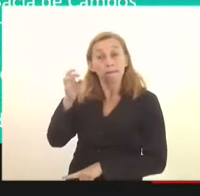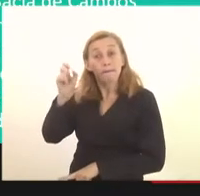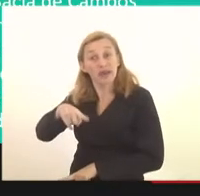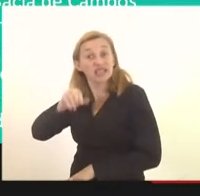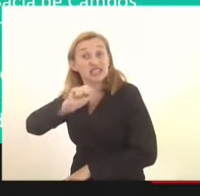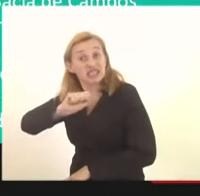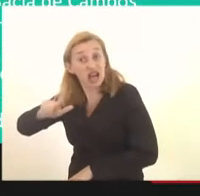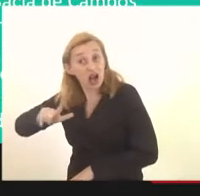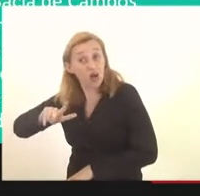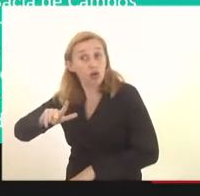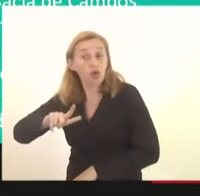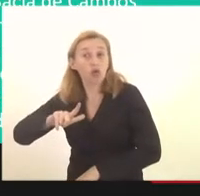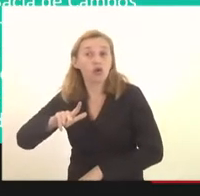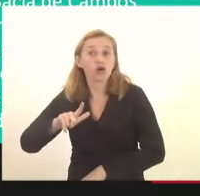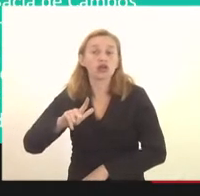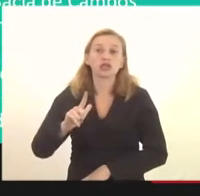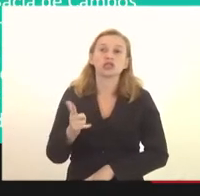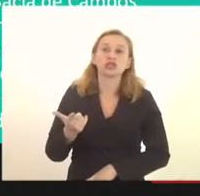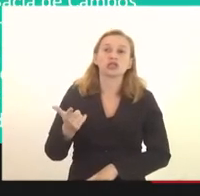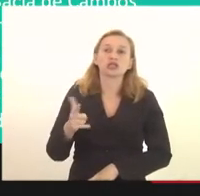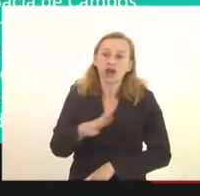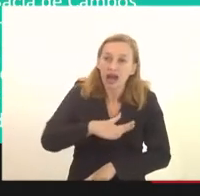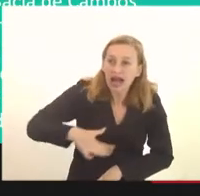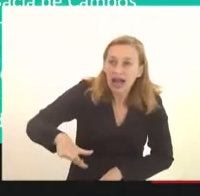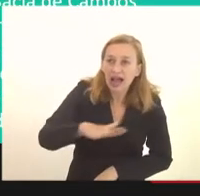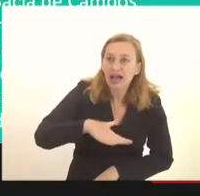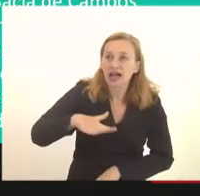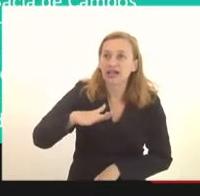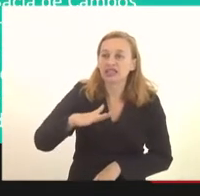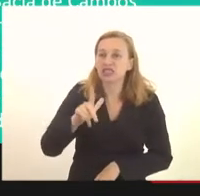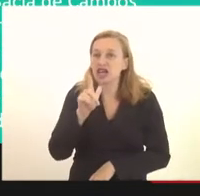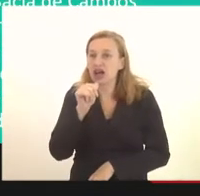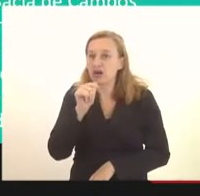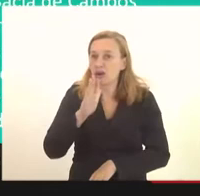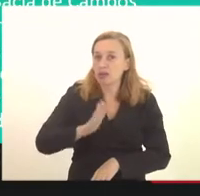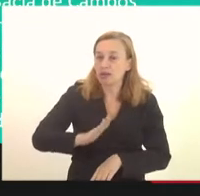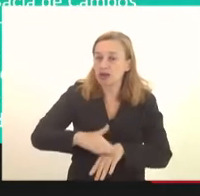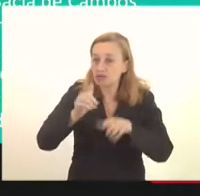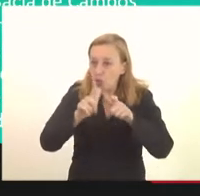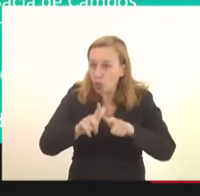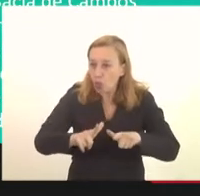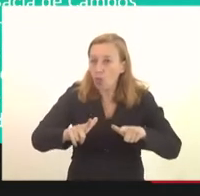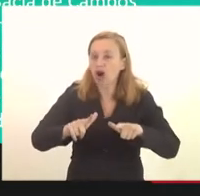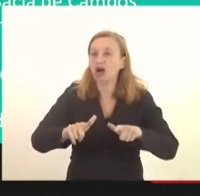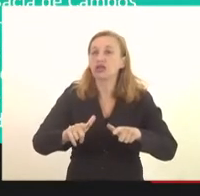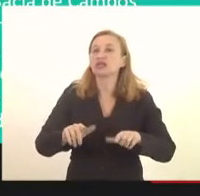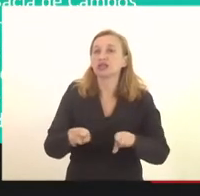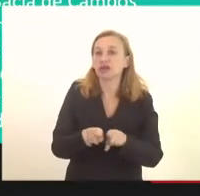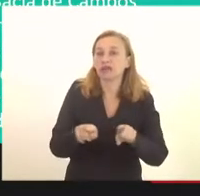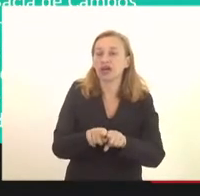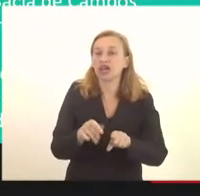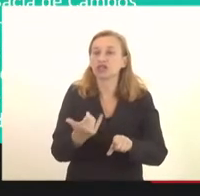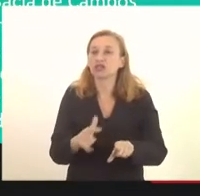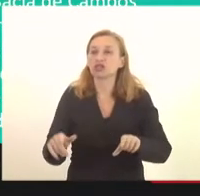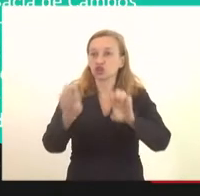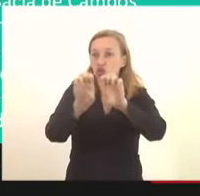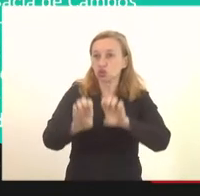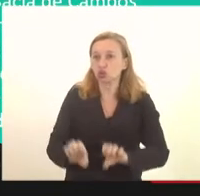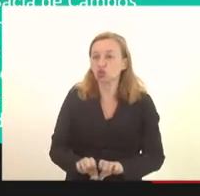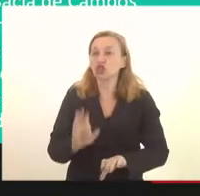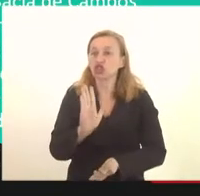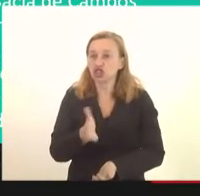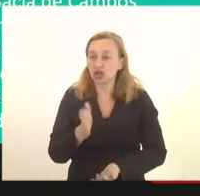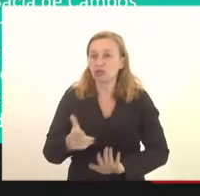englobou, vamos dizer assim, as áreas de água mais rasa e onde há infraestrutura e áreas onde já há